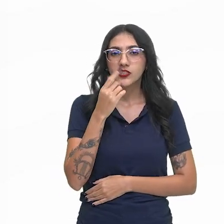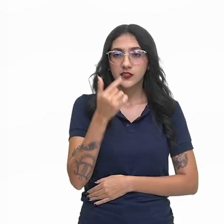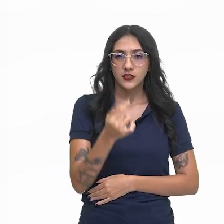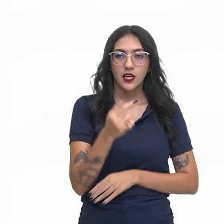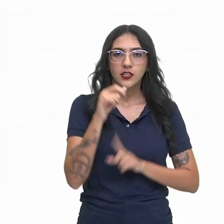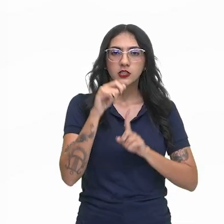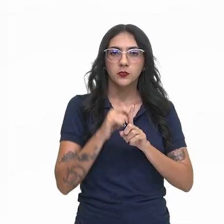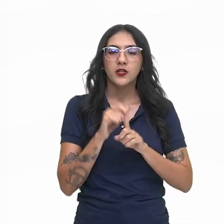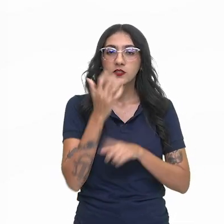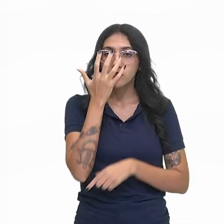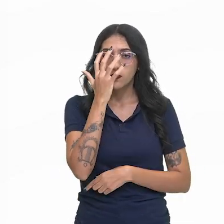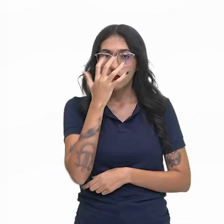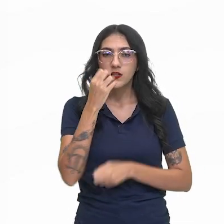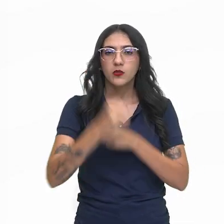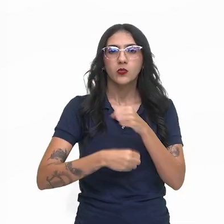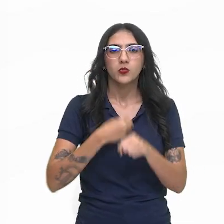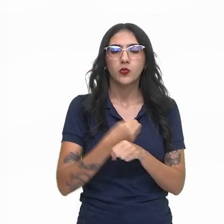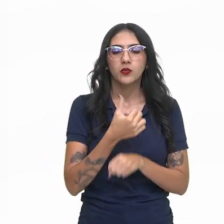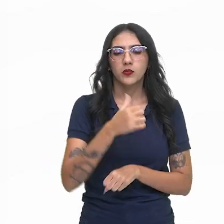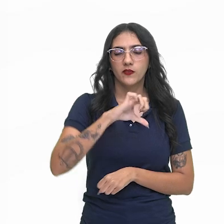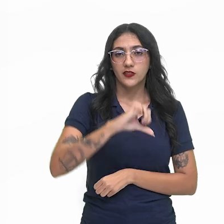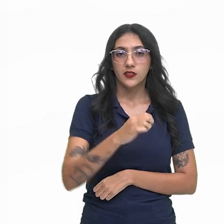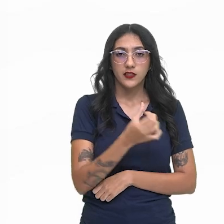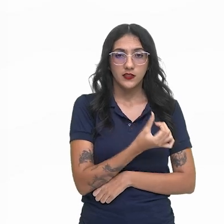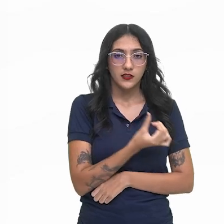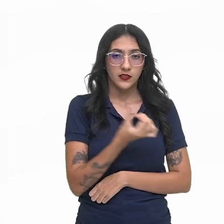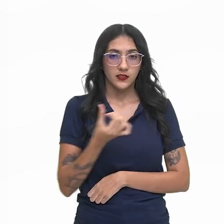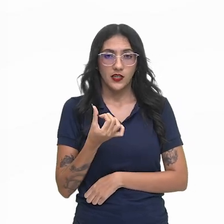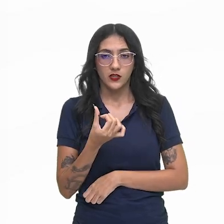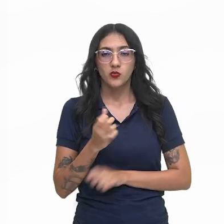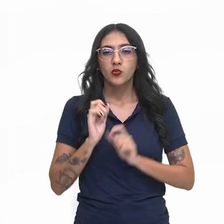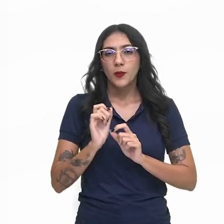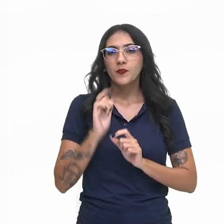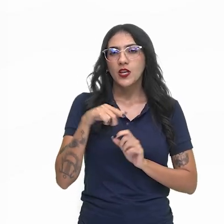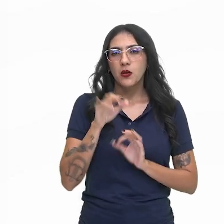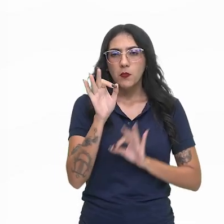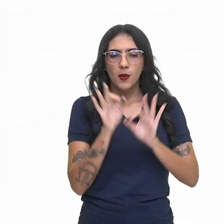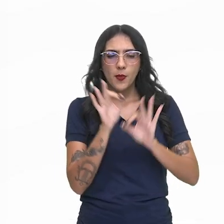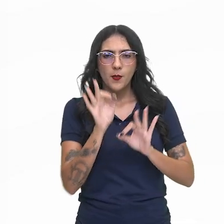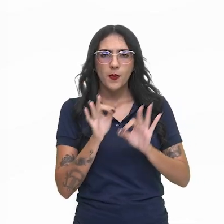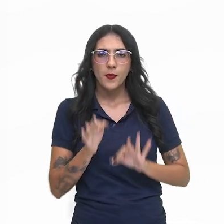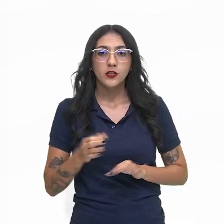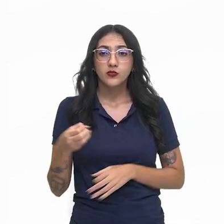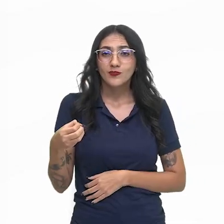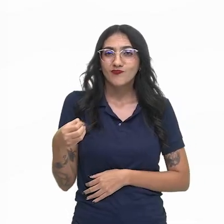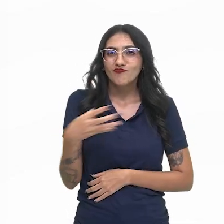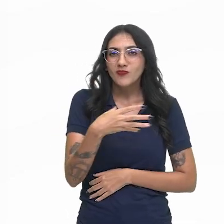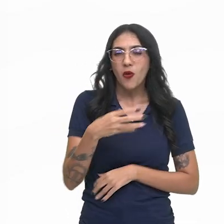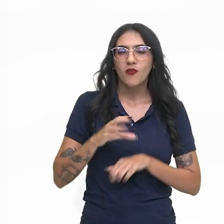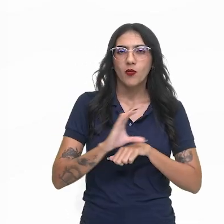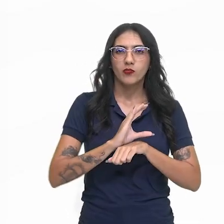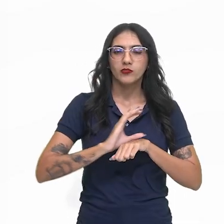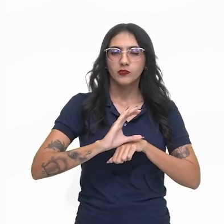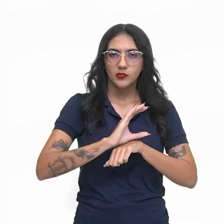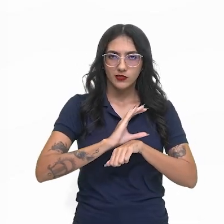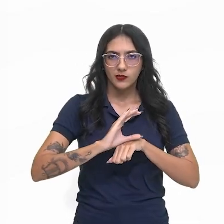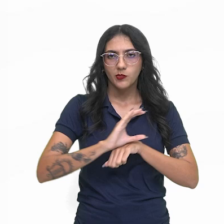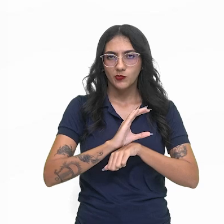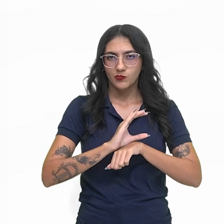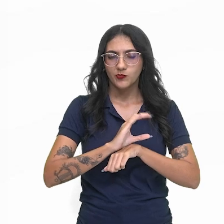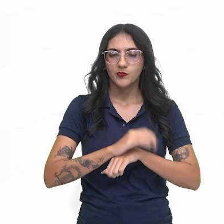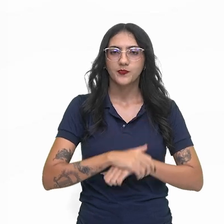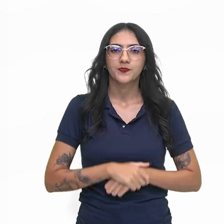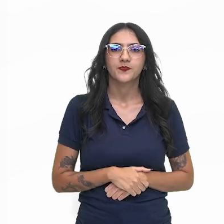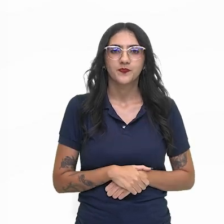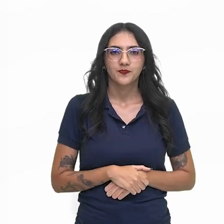7 de fevereiro de 1966, vai estipular a elaboração de uma nova